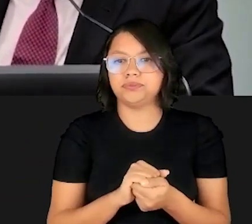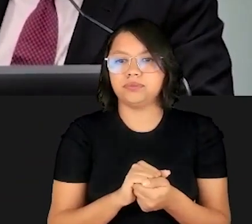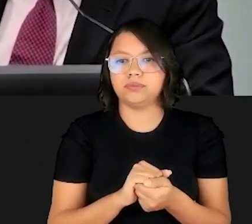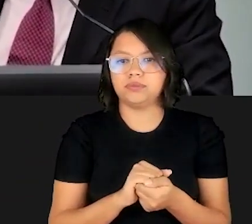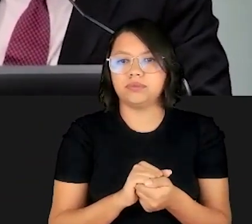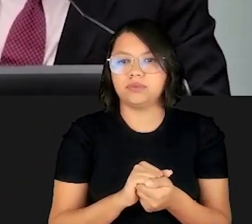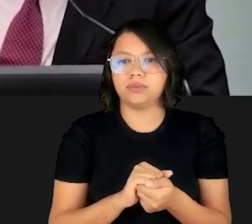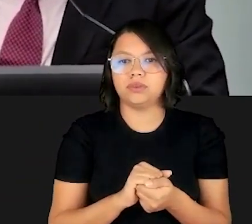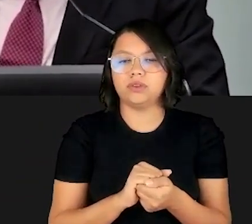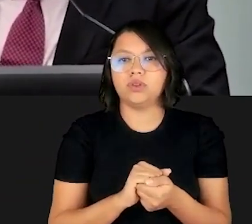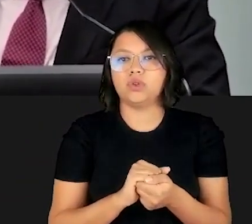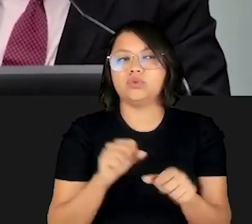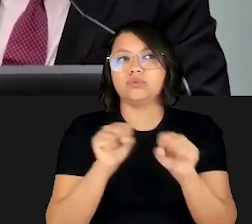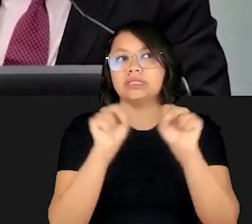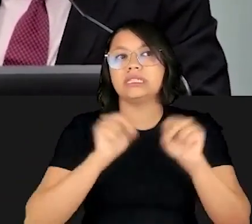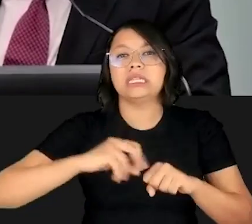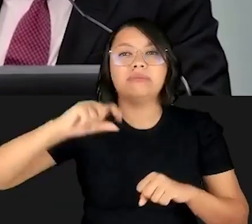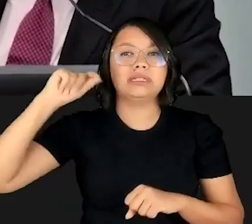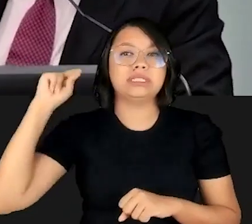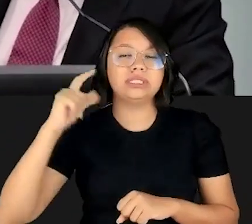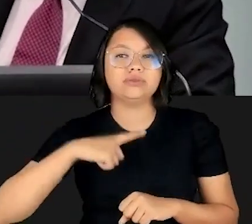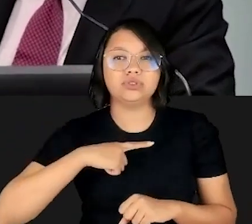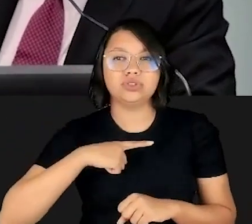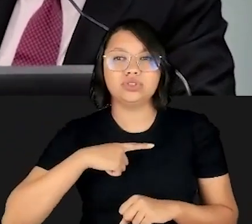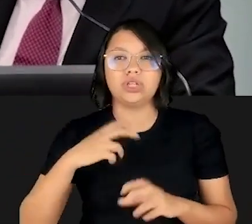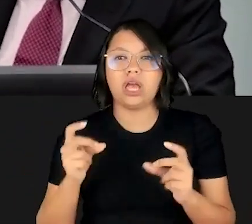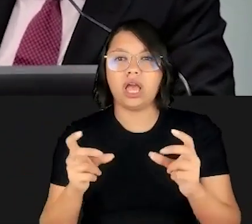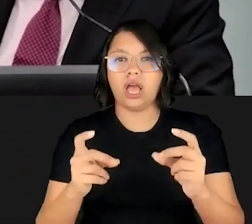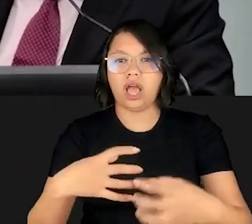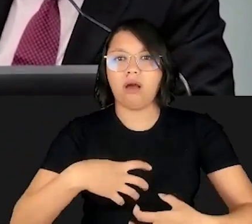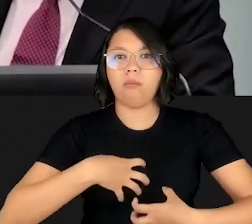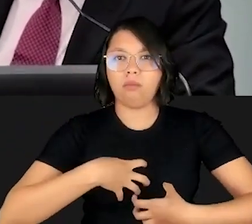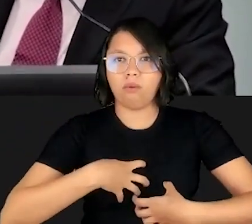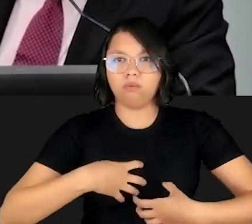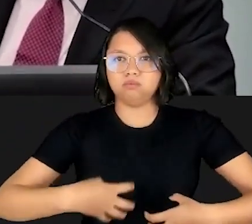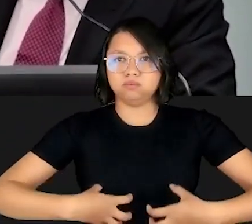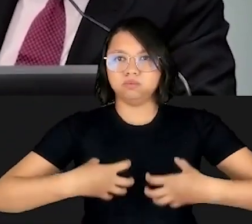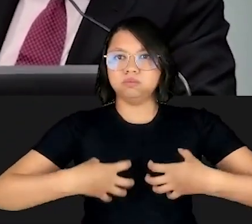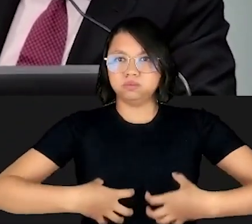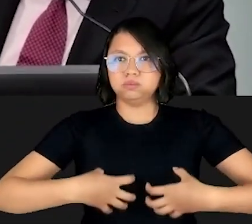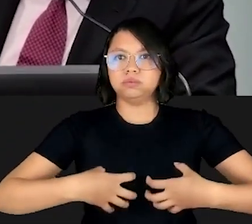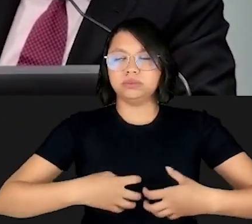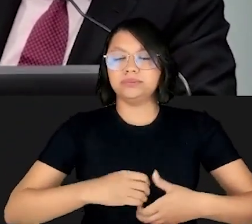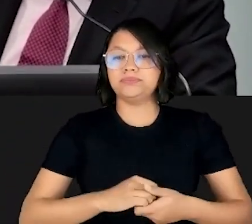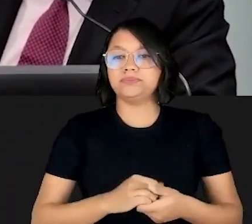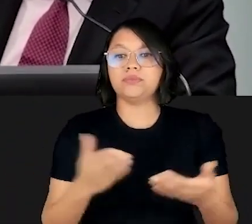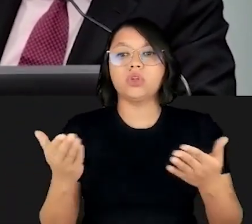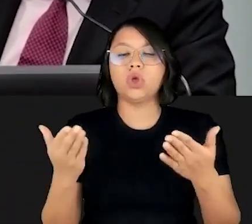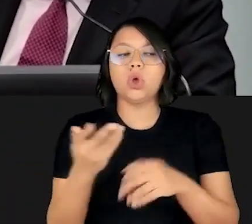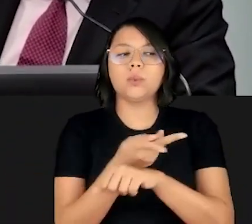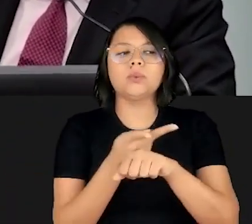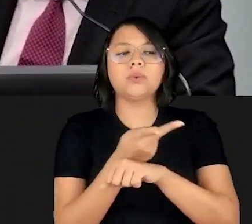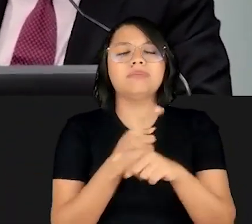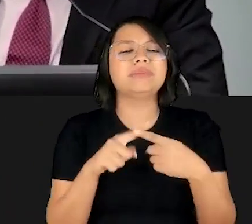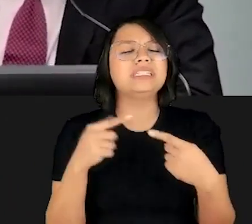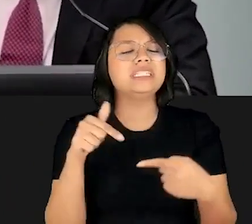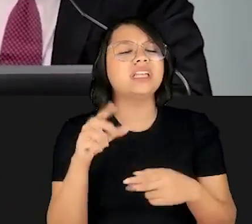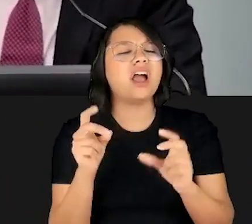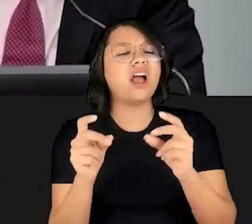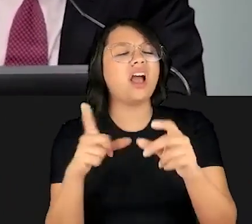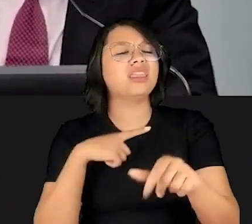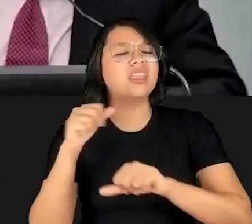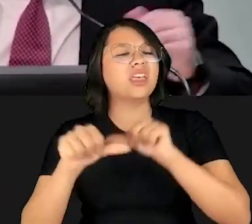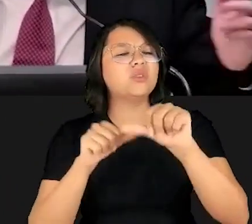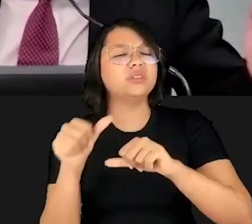seguinte: no modelo antigo, você tinha câncer de pulmão, você tratava câncer de pulmão. Agora não, você vai procurar. Mas esse câncer de pulmão, ele tem uma alteração